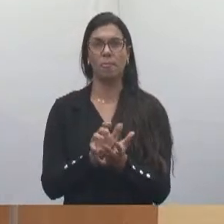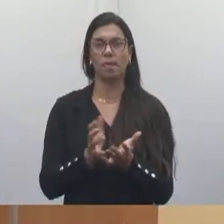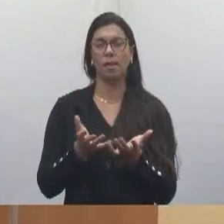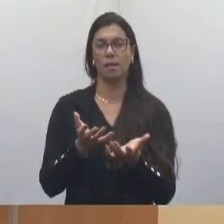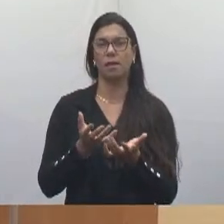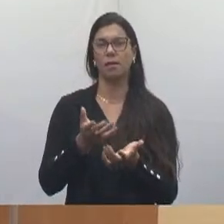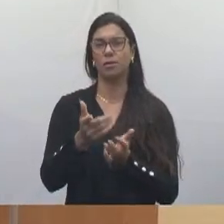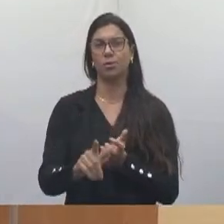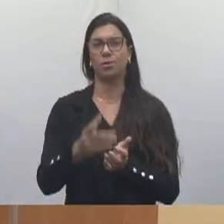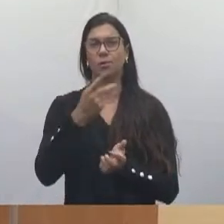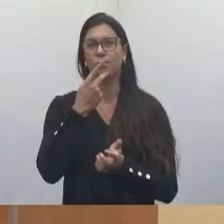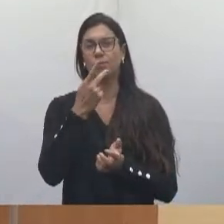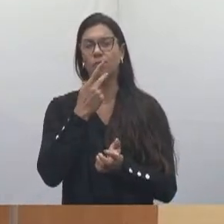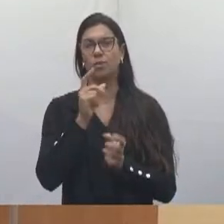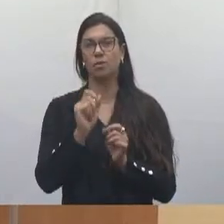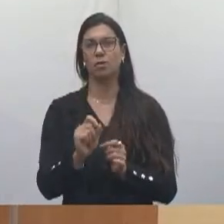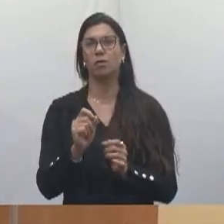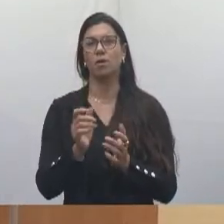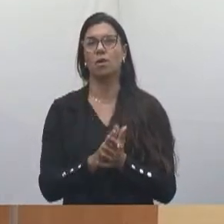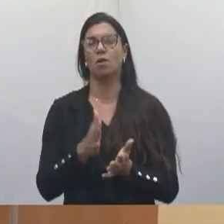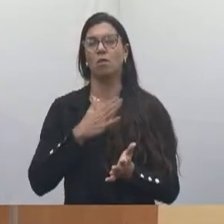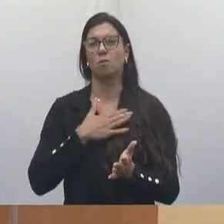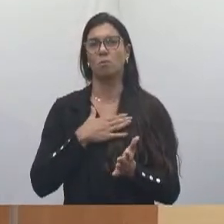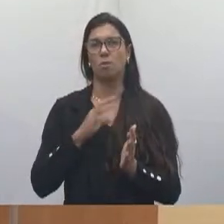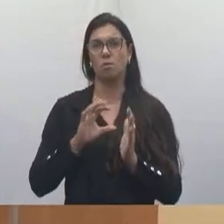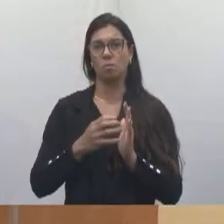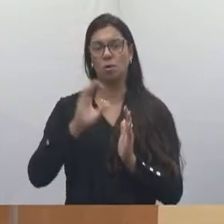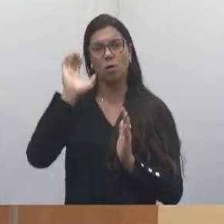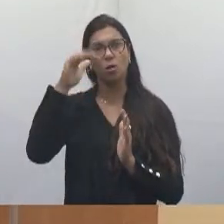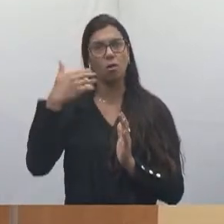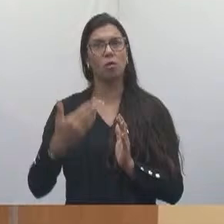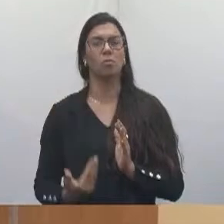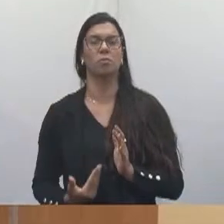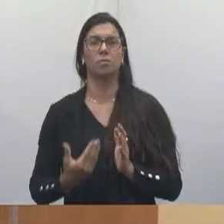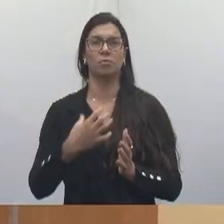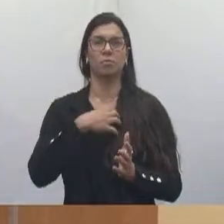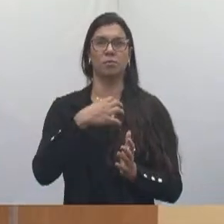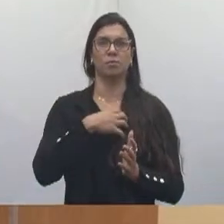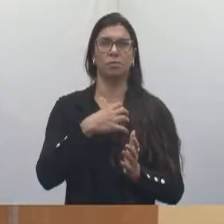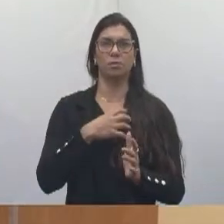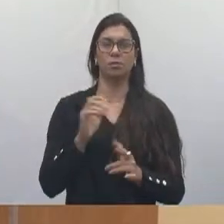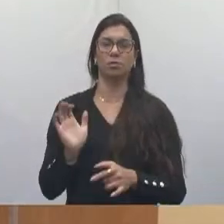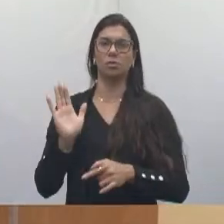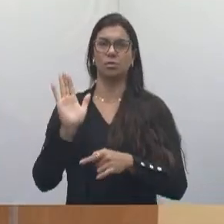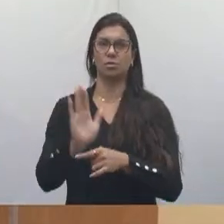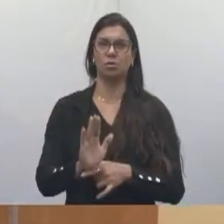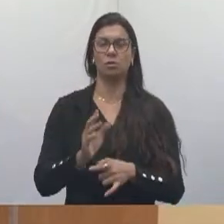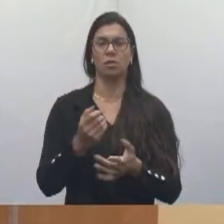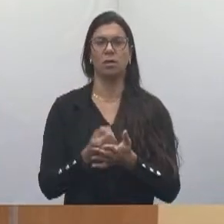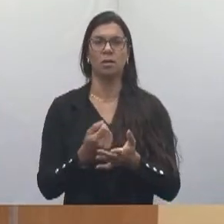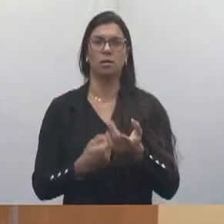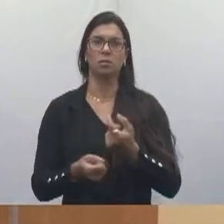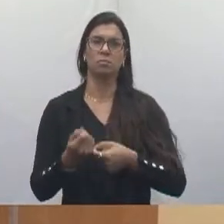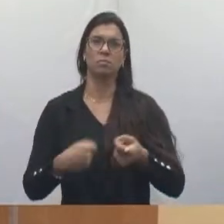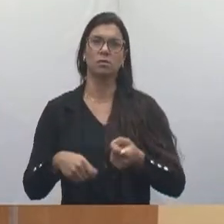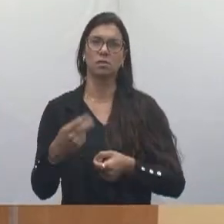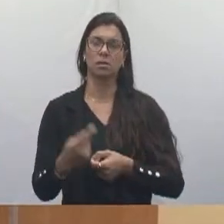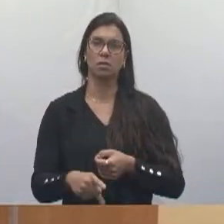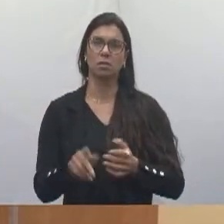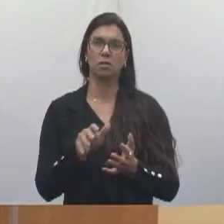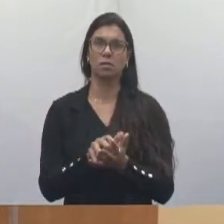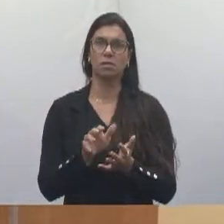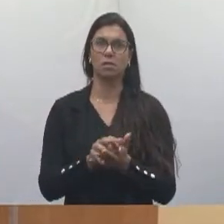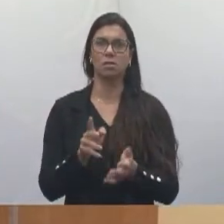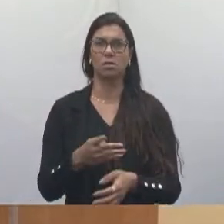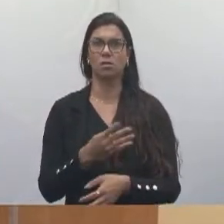que o nosso partido se sente honrado de estar fazendo parte desse governo, de estar ajudando a administrar essa cidade de 40